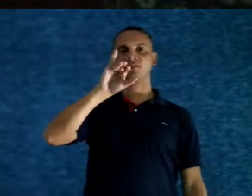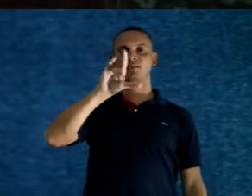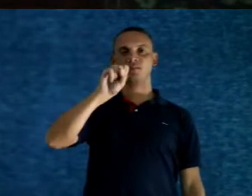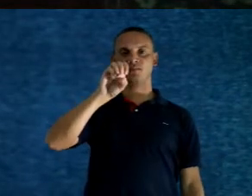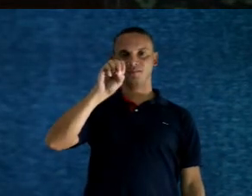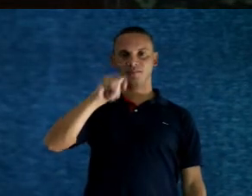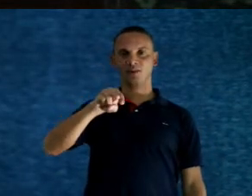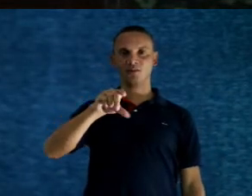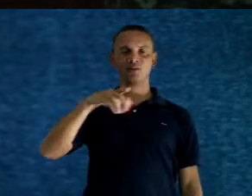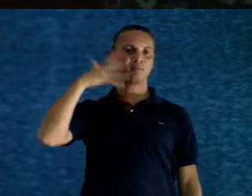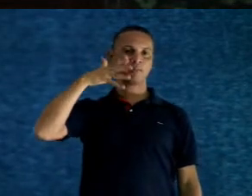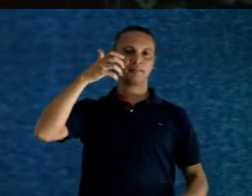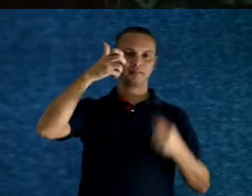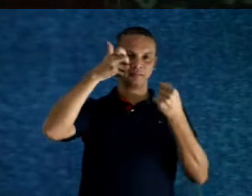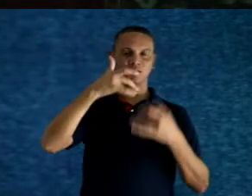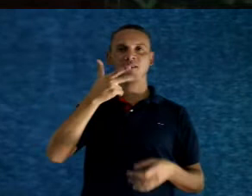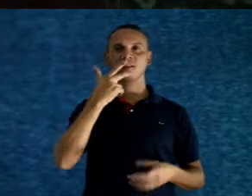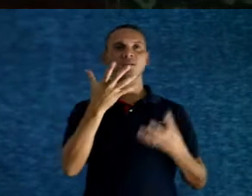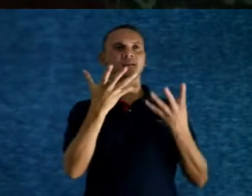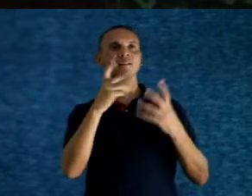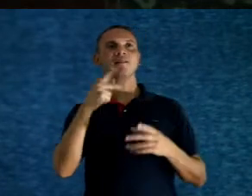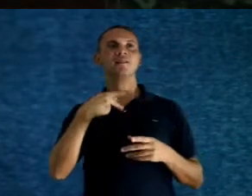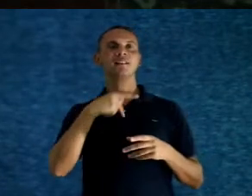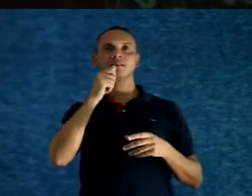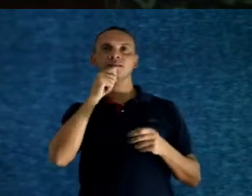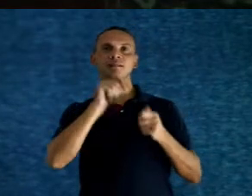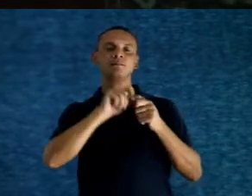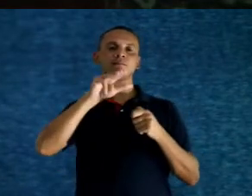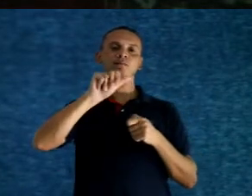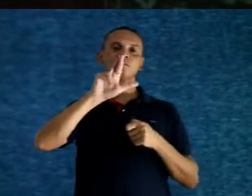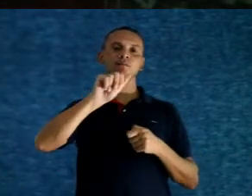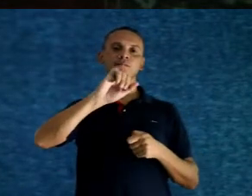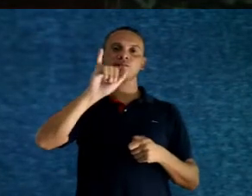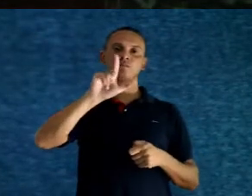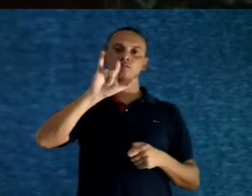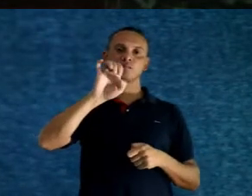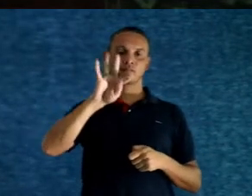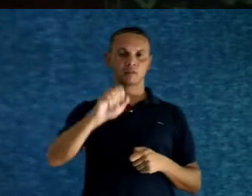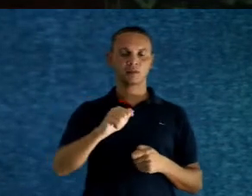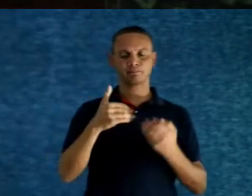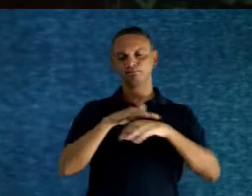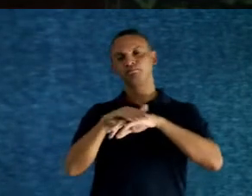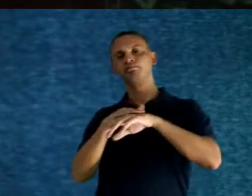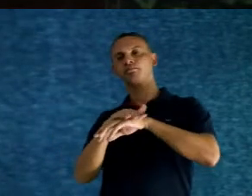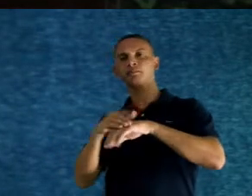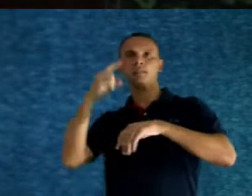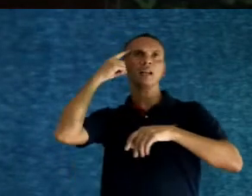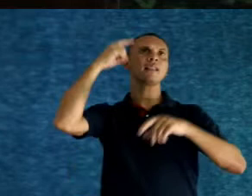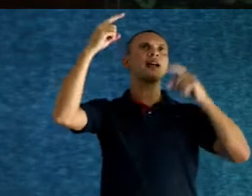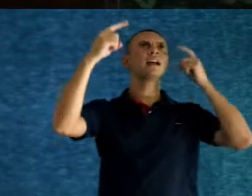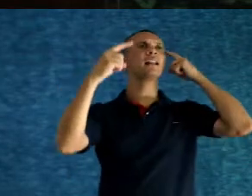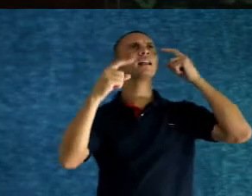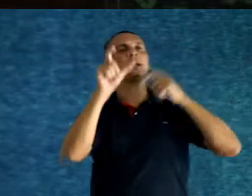esteve fazendo sua brilhantíssima conferência sobre Pedro Nava. Naquela ocasião, comentamos sobre